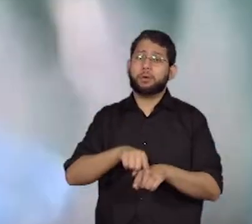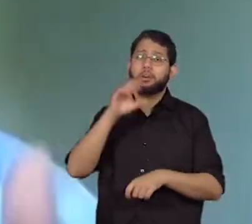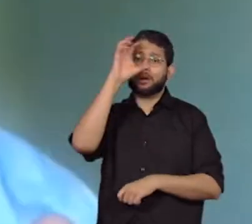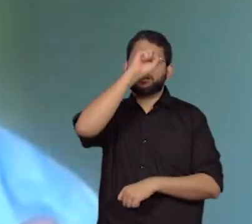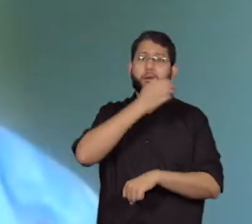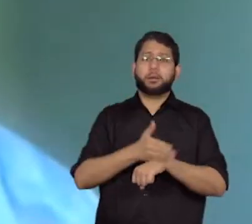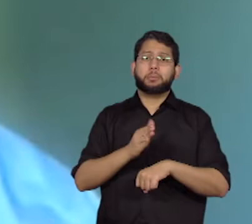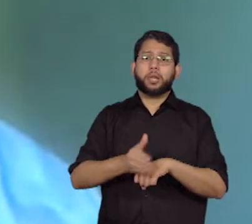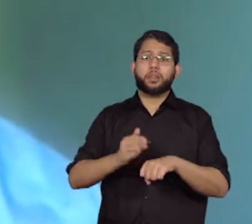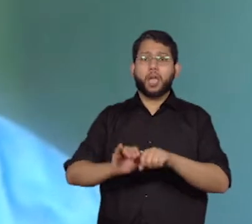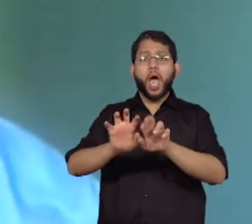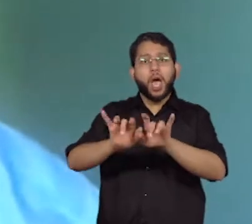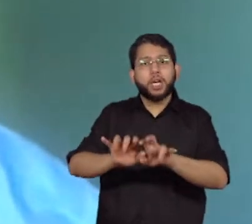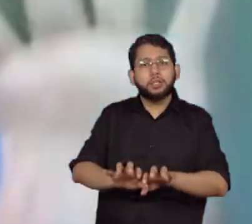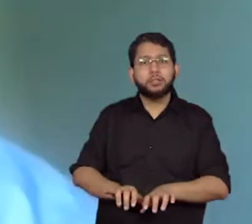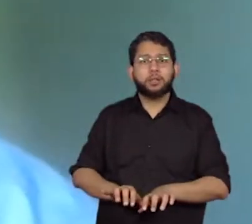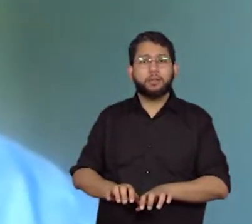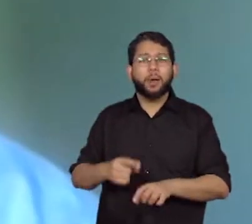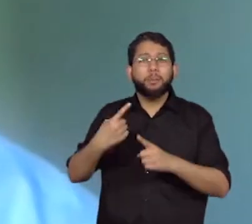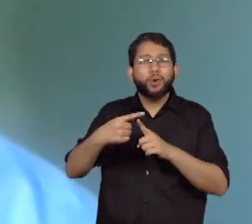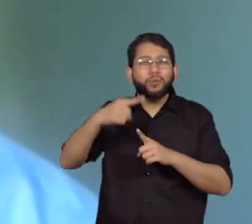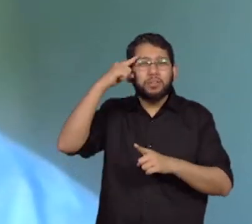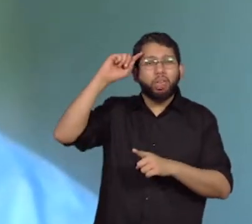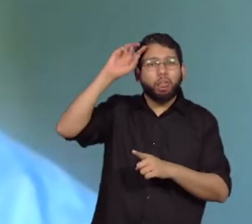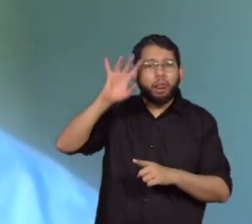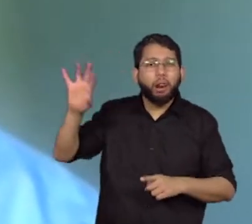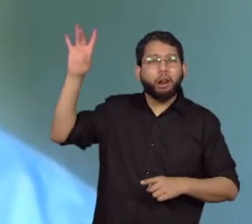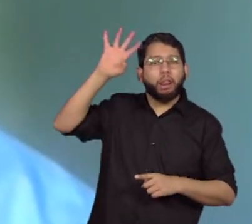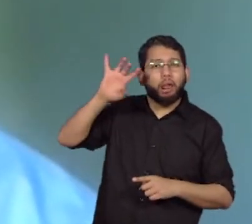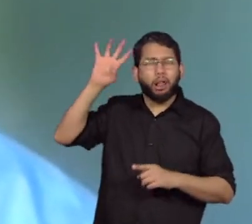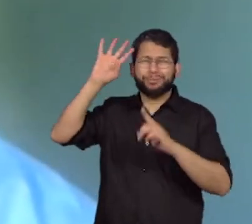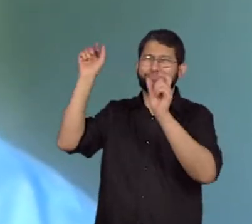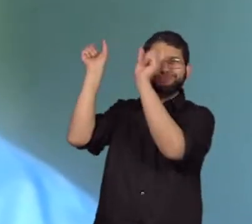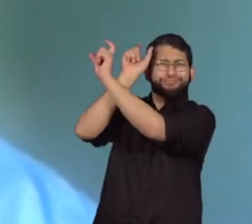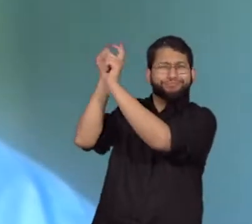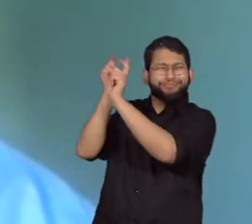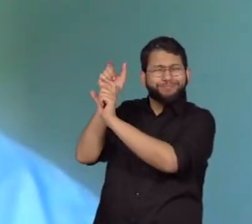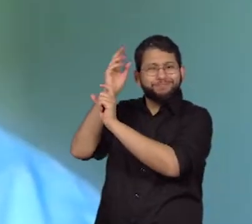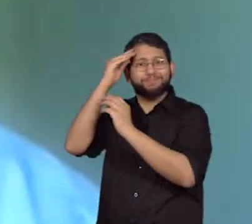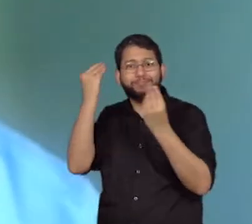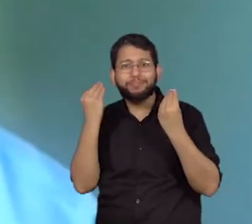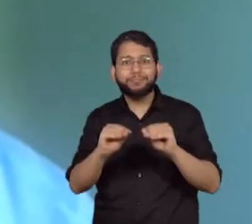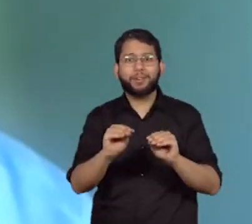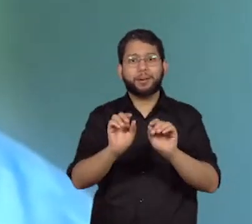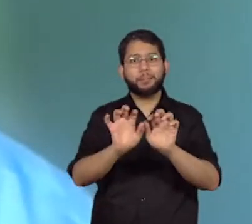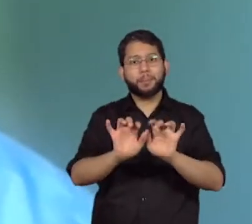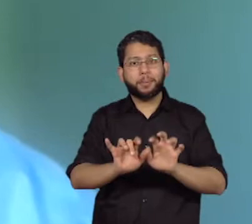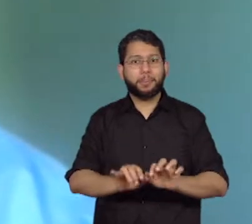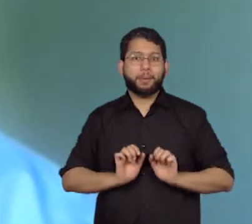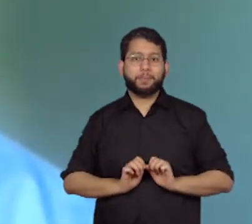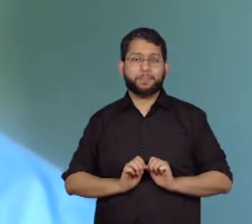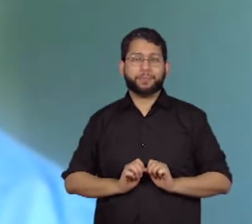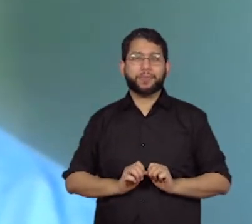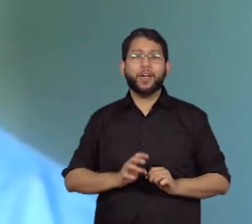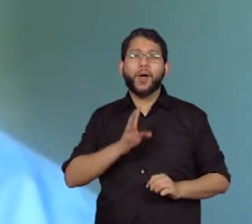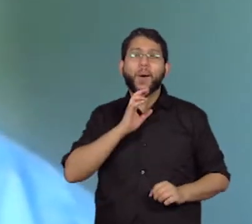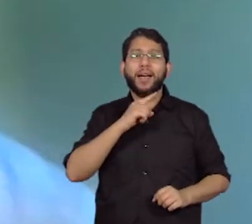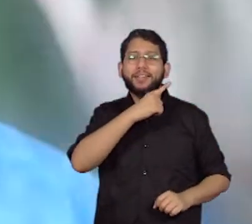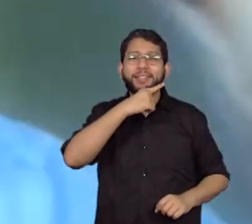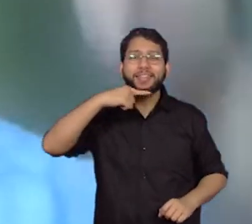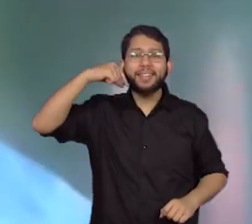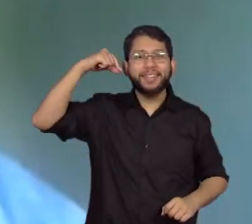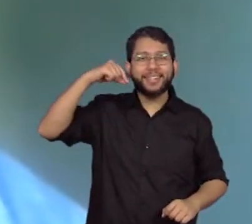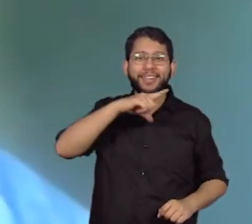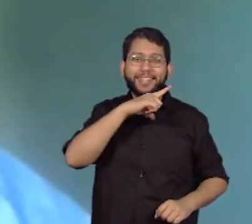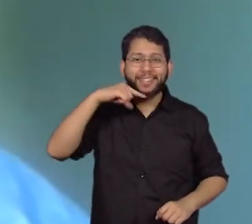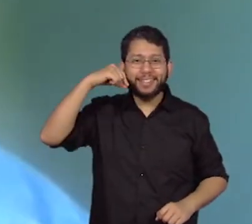a organizar as ideias. Uma regra da Amazon é que toda reunião dentro da Amazon comece com